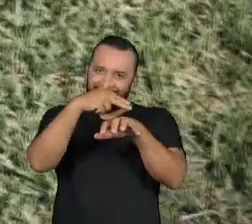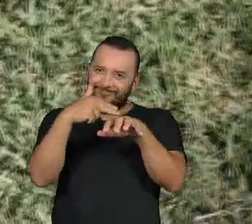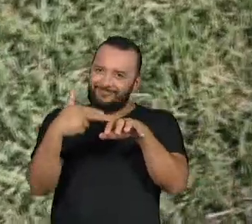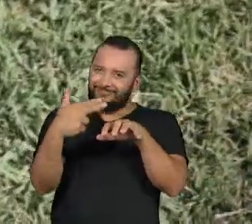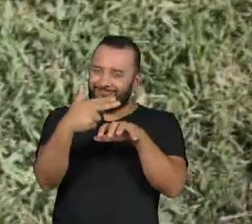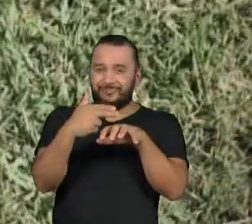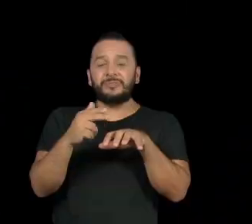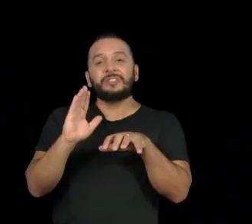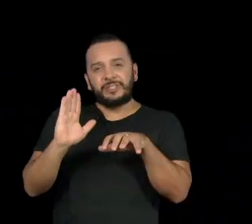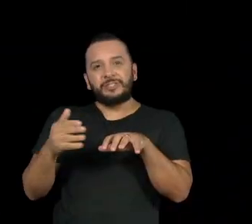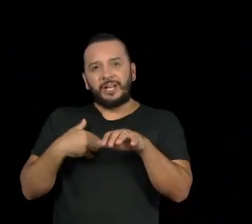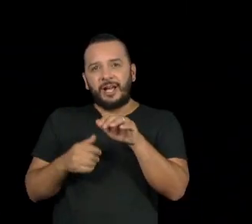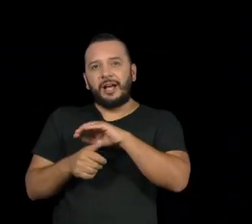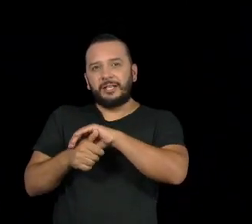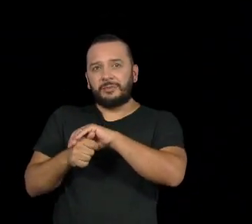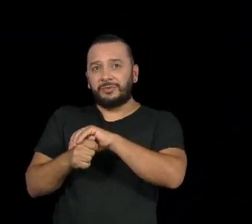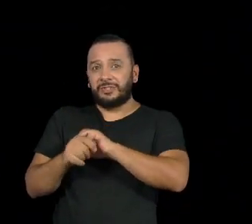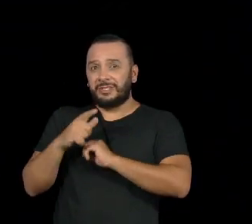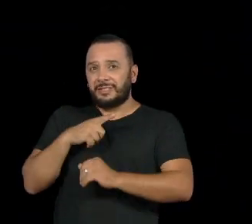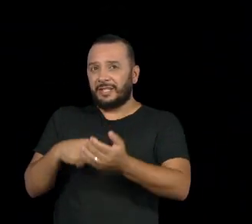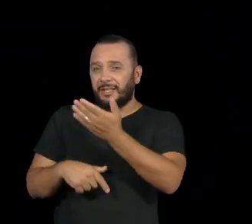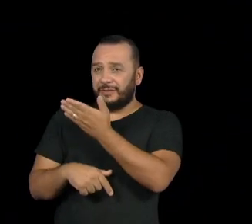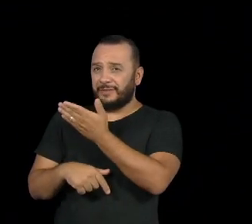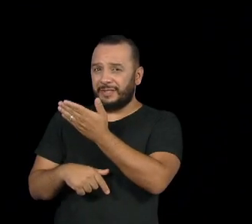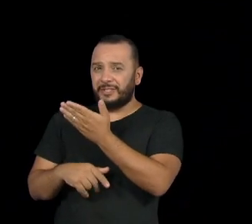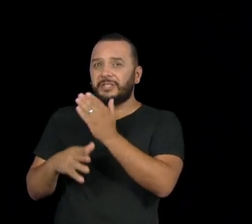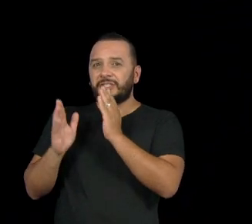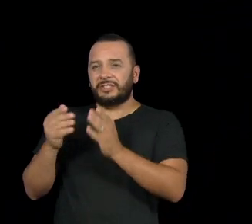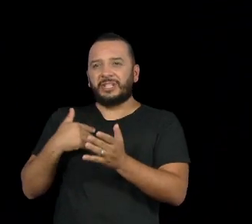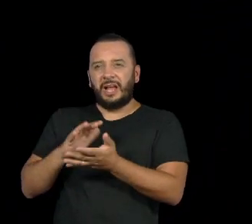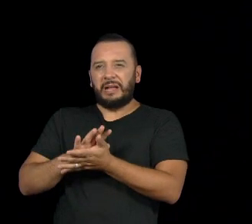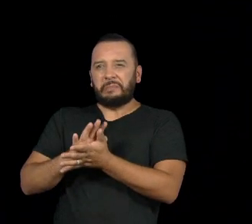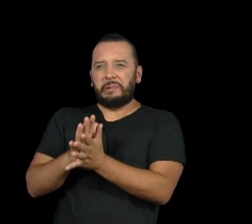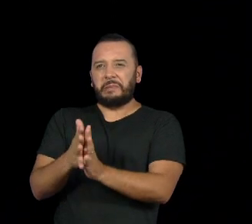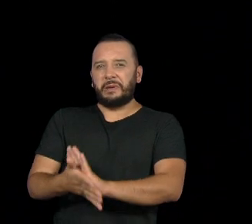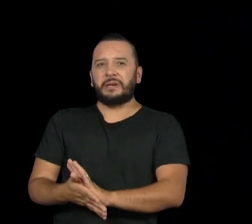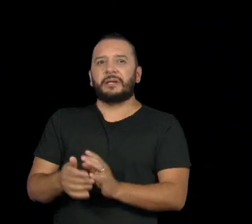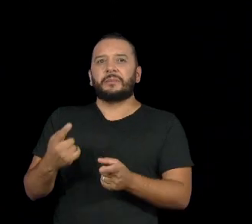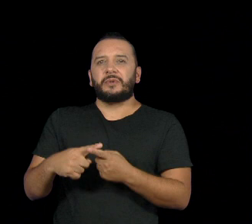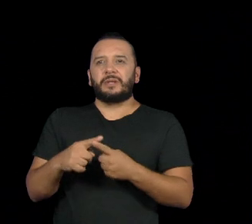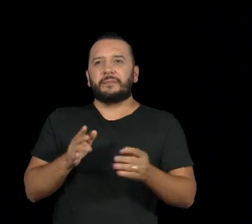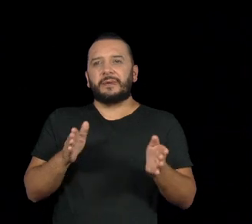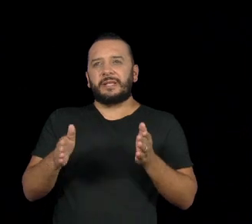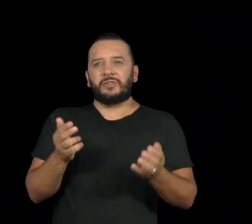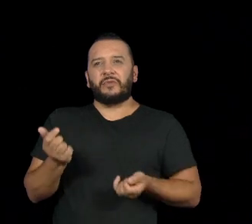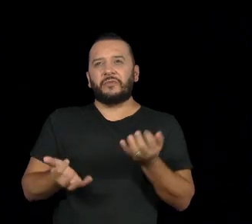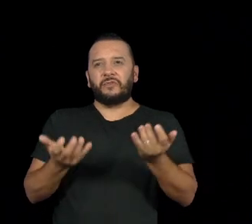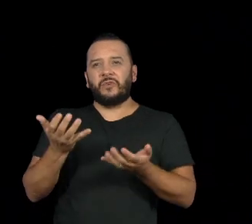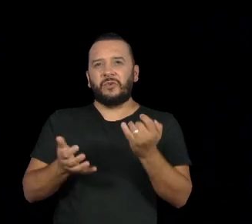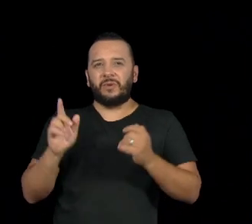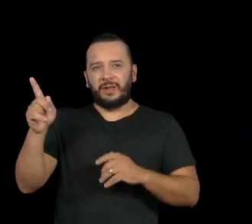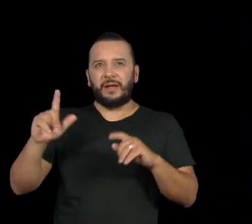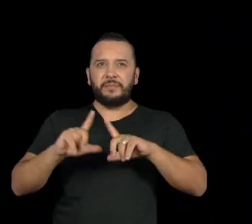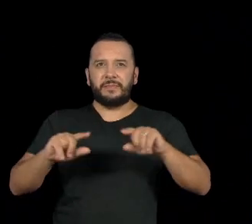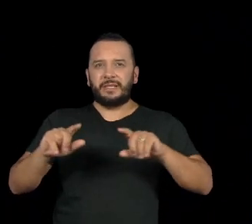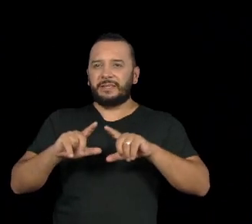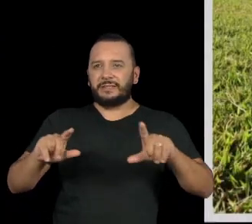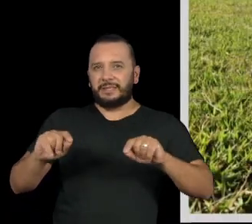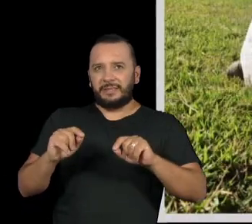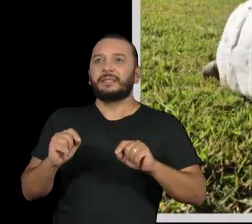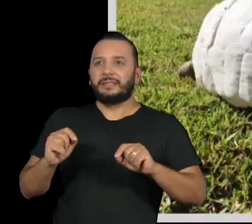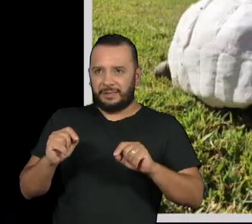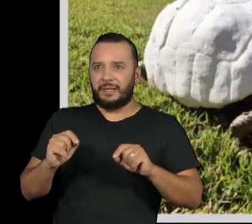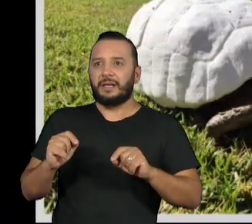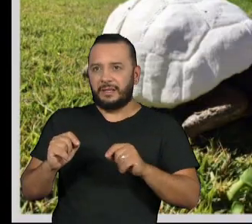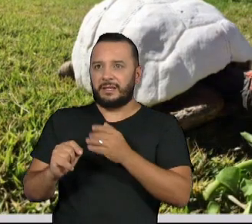ou jabota teve a maior parte do casco destruída durante um incêndio florestal em Brasília. Indefesa